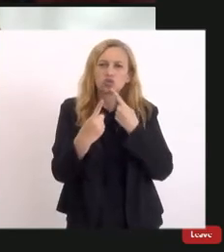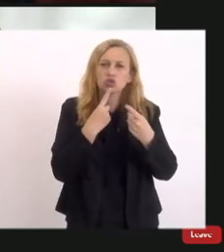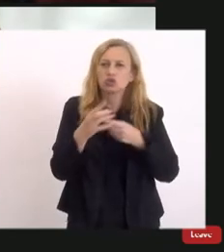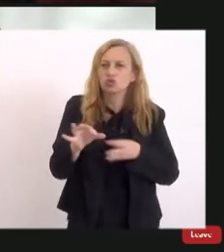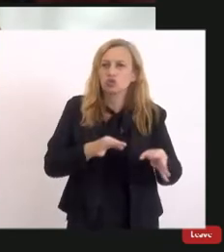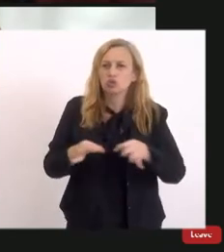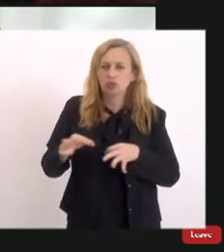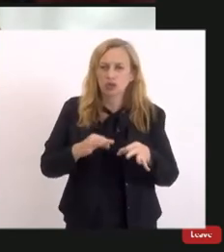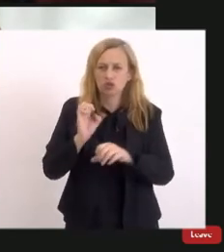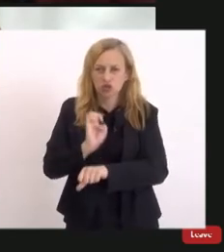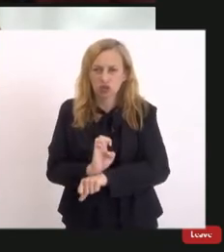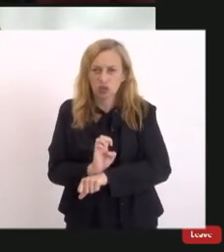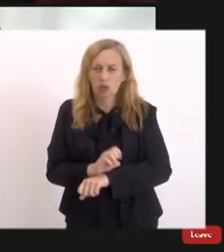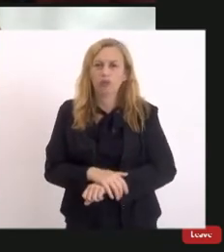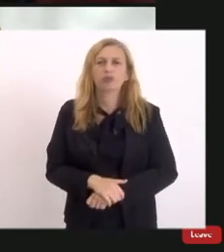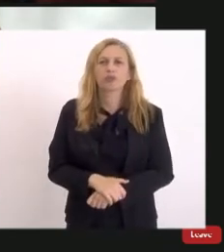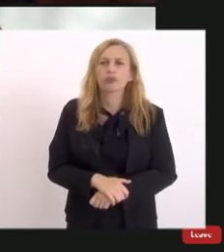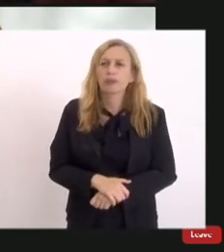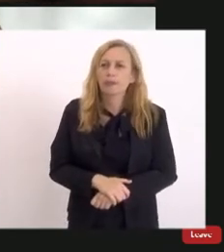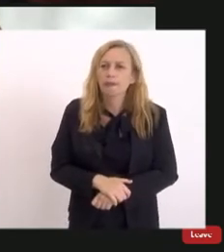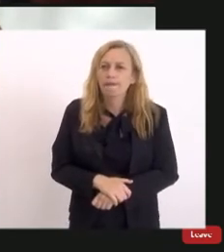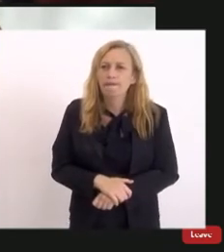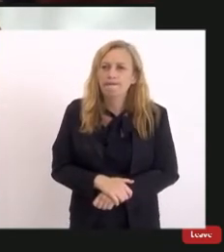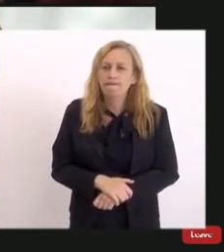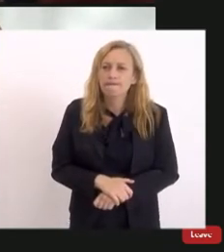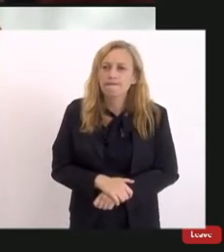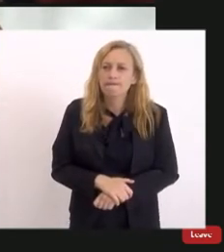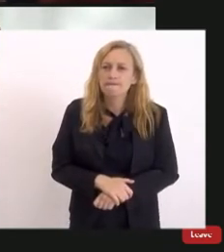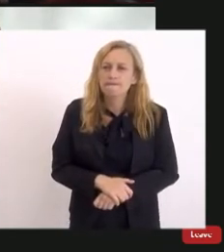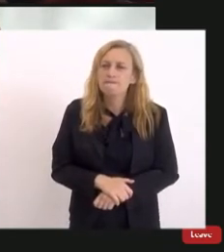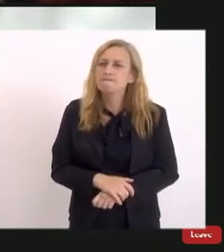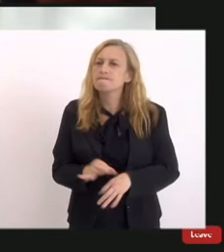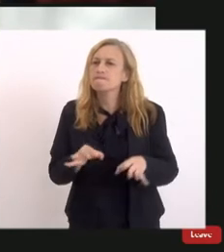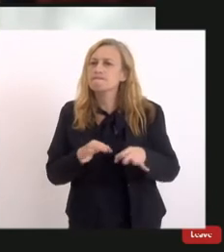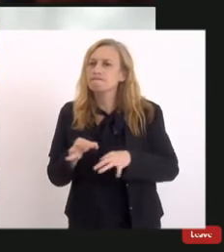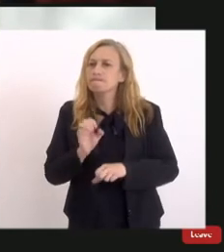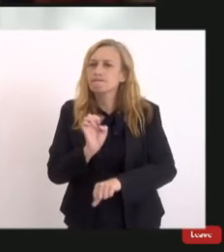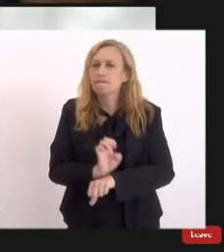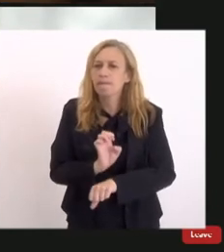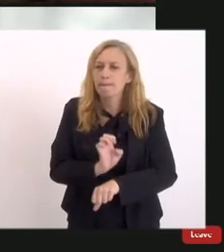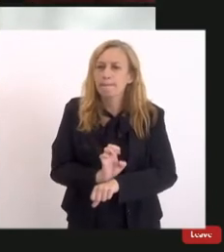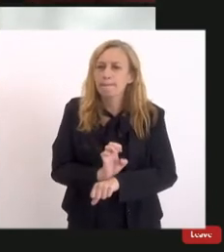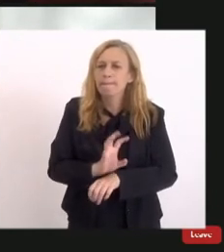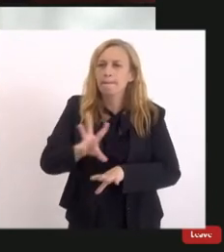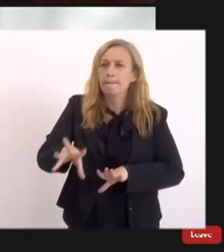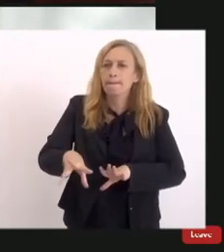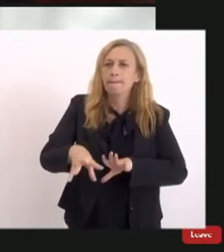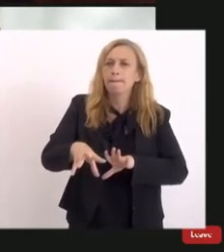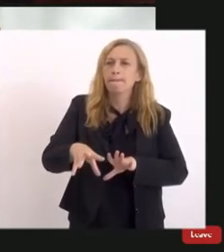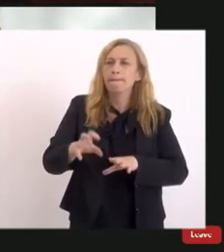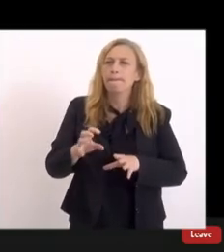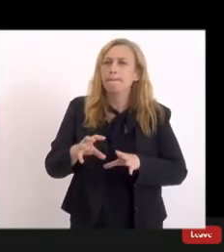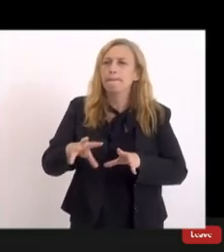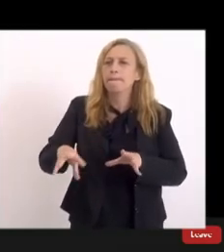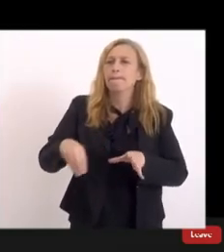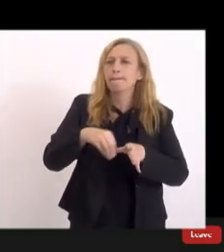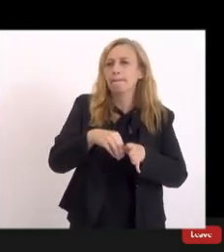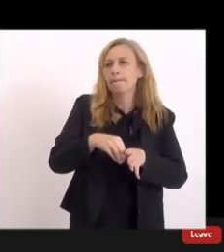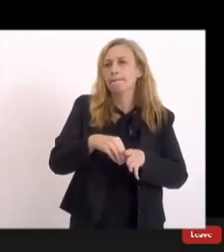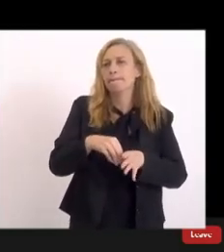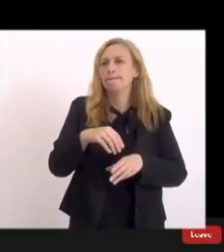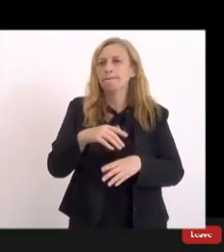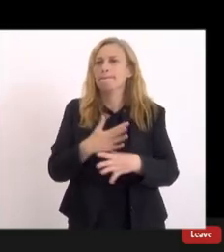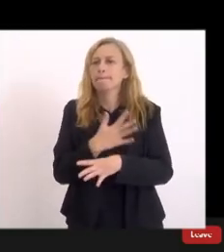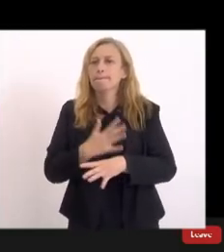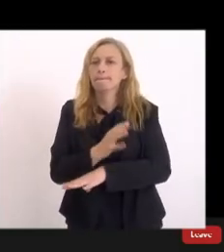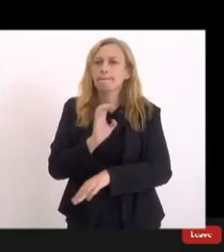estadual. E é evidente que no plano estadual, incluindo a cidade do Rio de Janeiro, as dificuldades para você